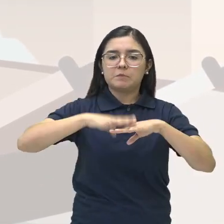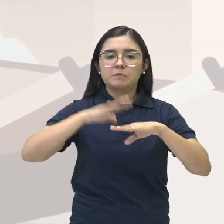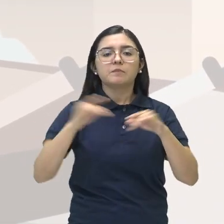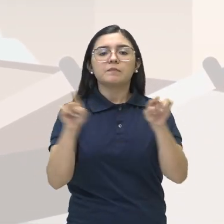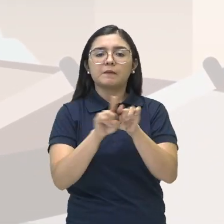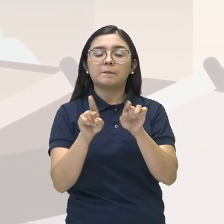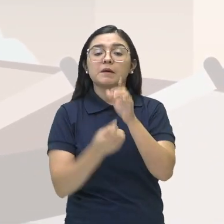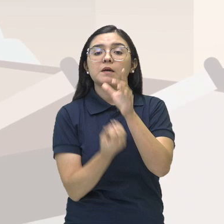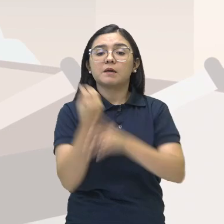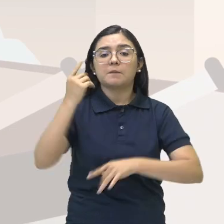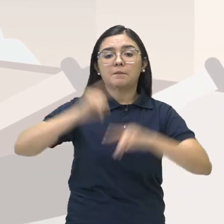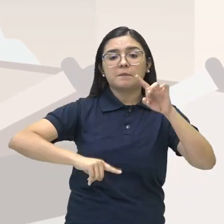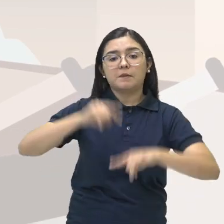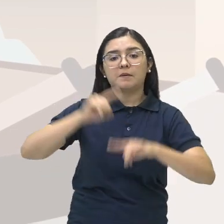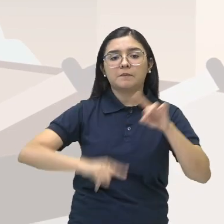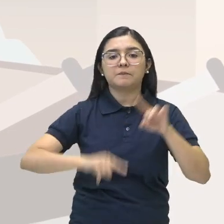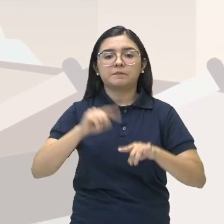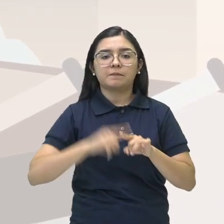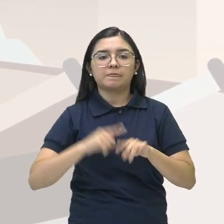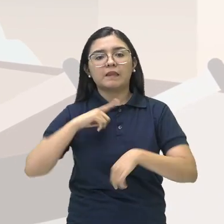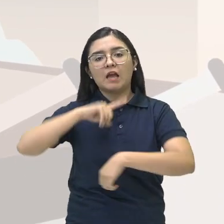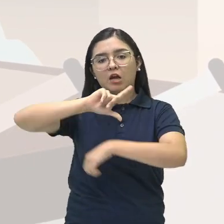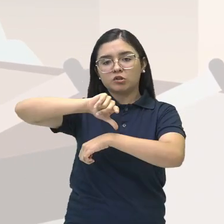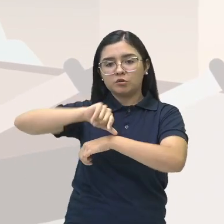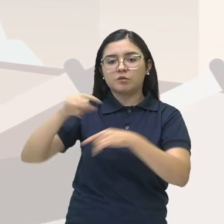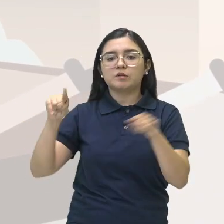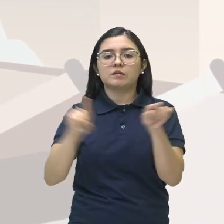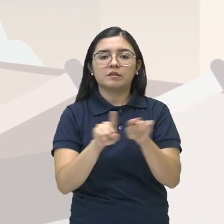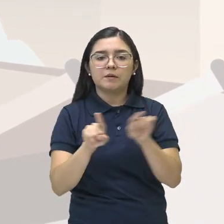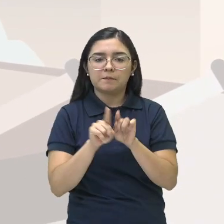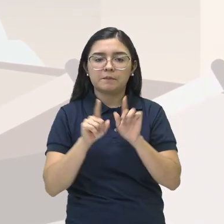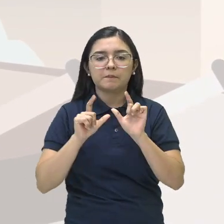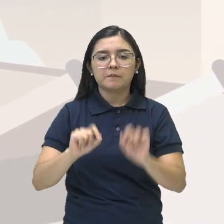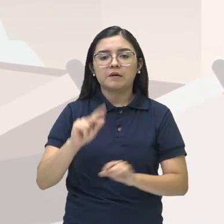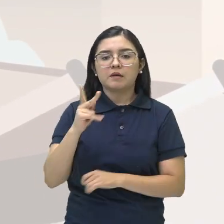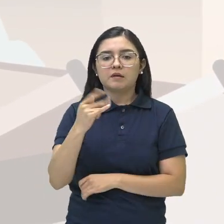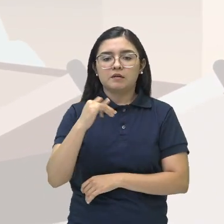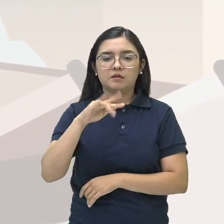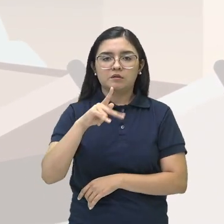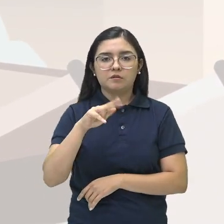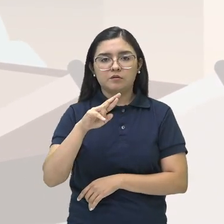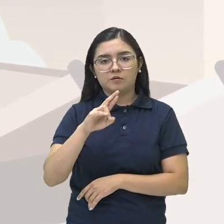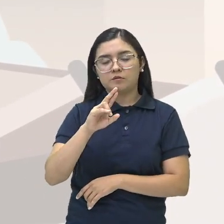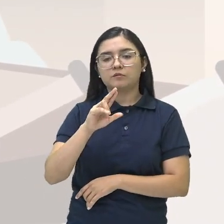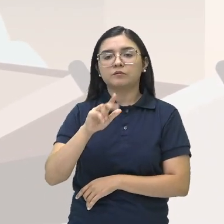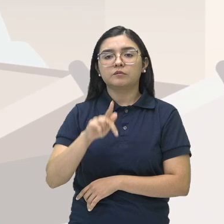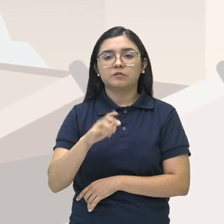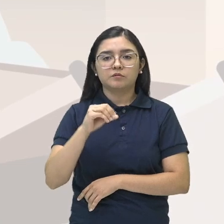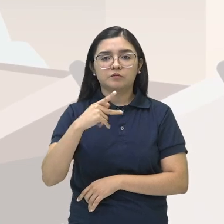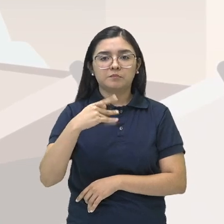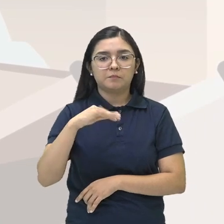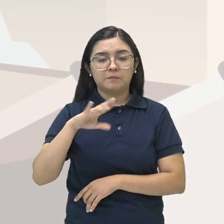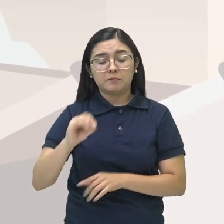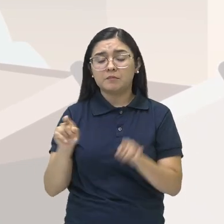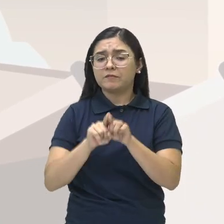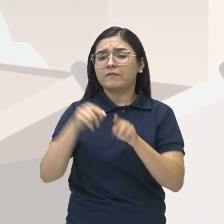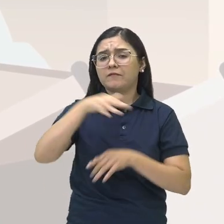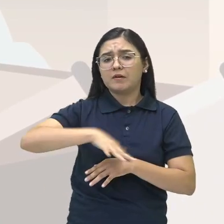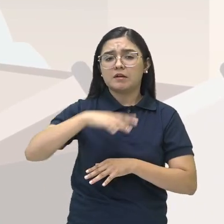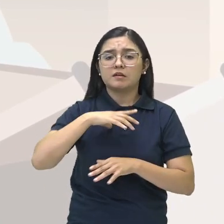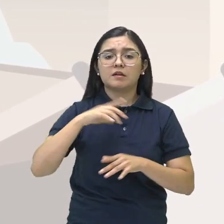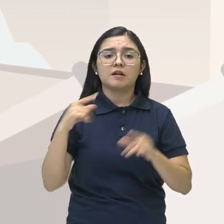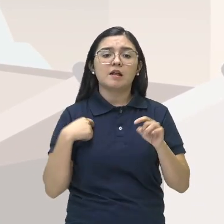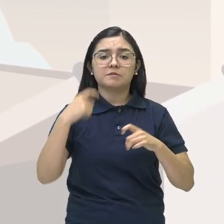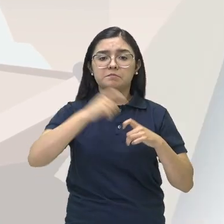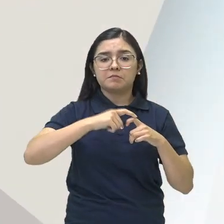instrumentos como astrolábio e higroscópico e produzi diversos trabalhos na área de medicina e